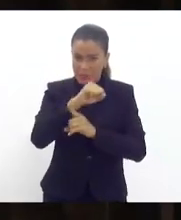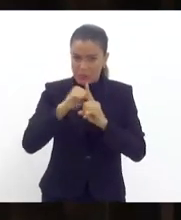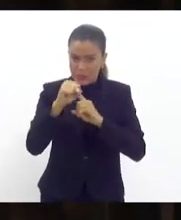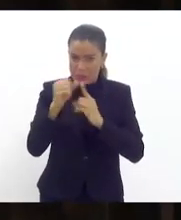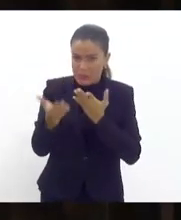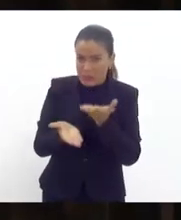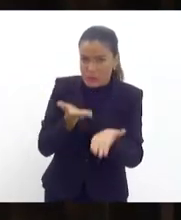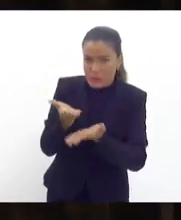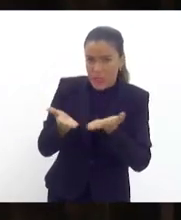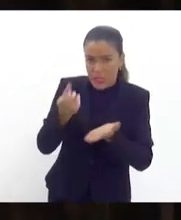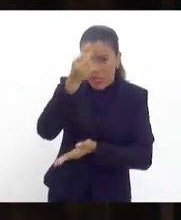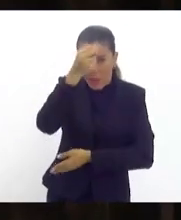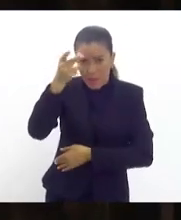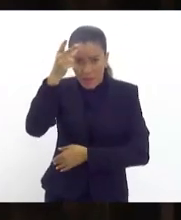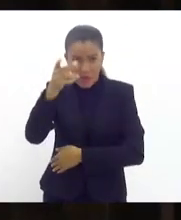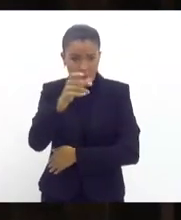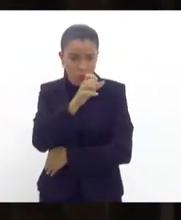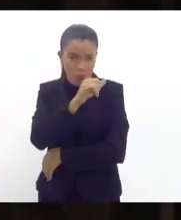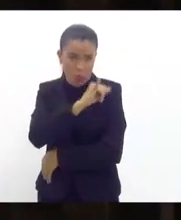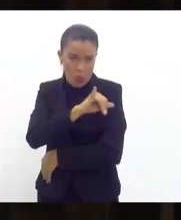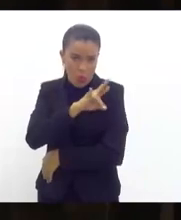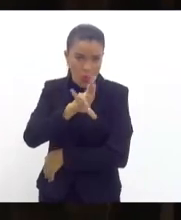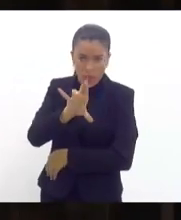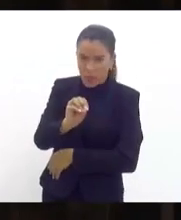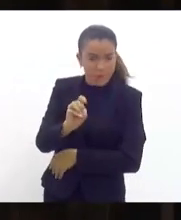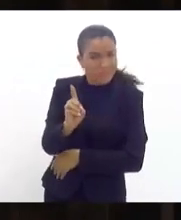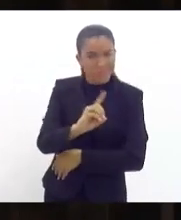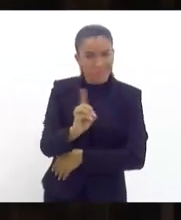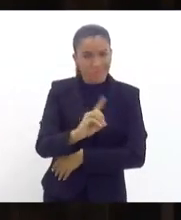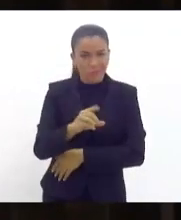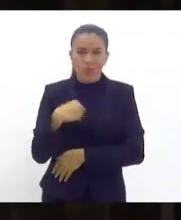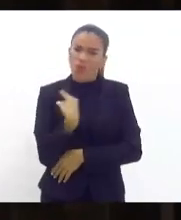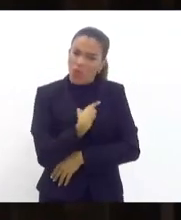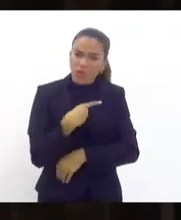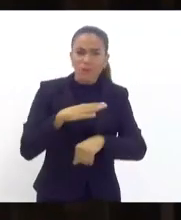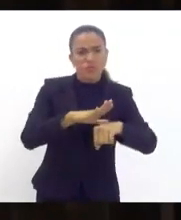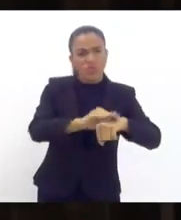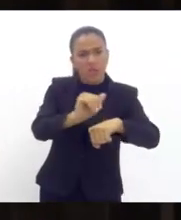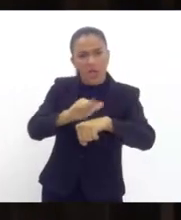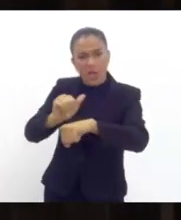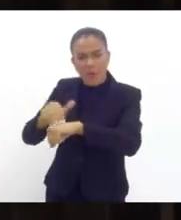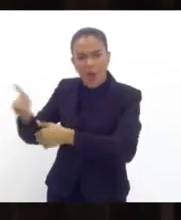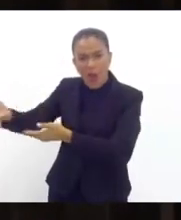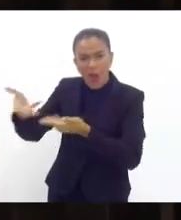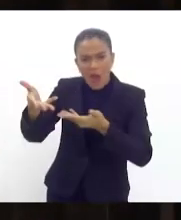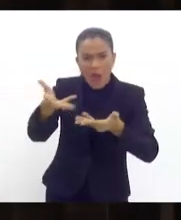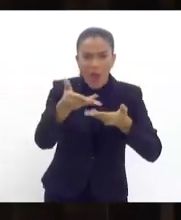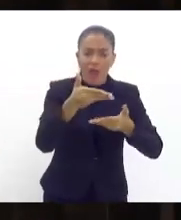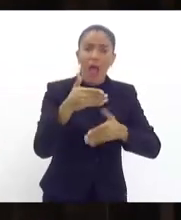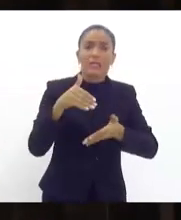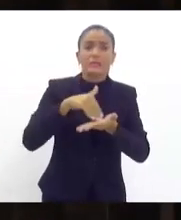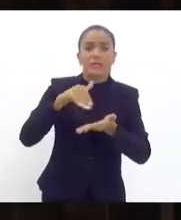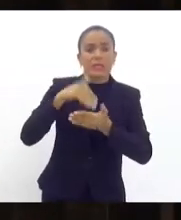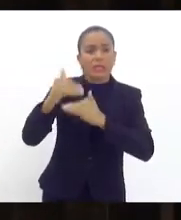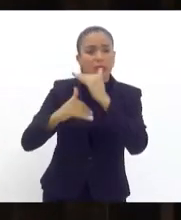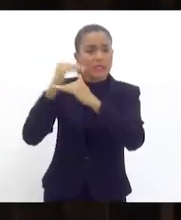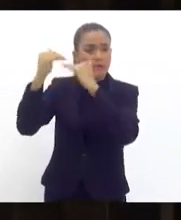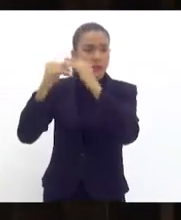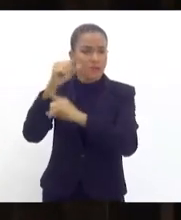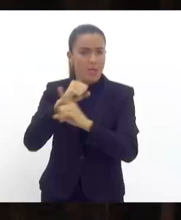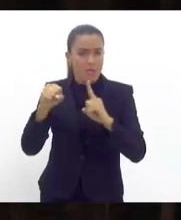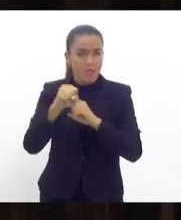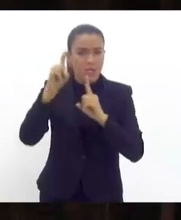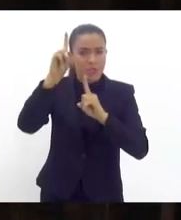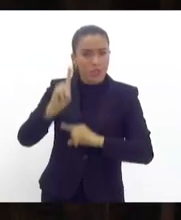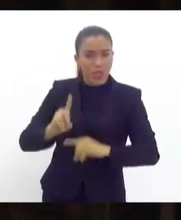da prefeitura da cidade do Rio de Janeiro no nosso caso a gente tem que chamar aqui a secretaria de Desenvolvimento Social e